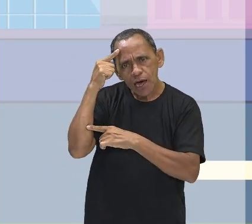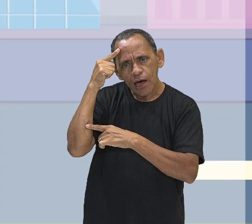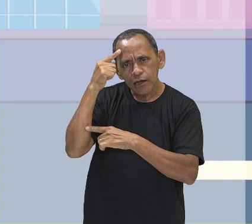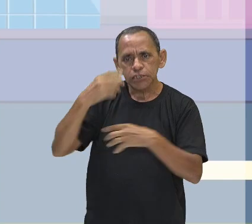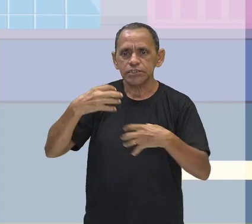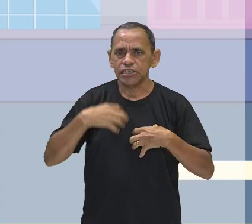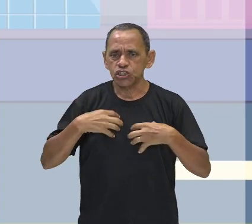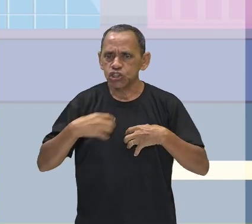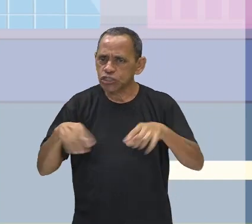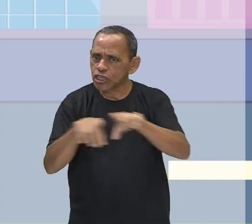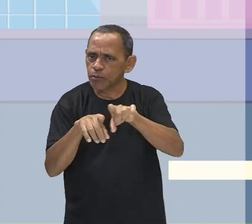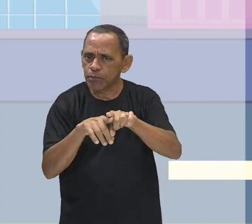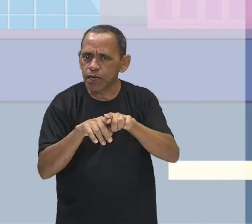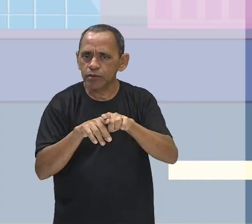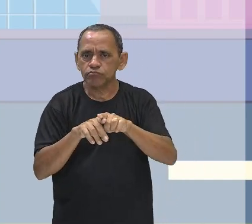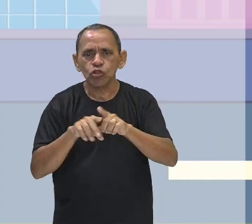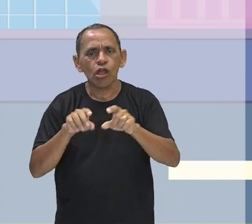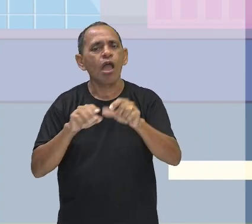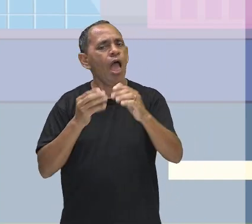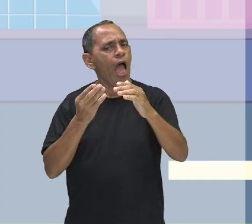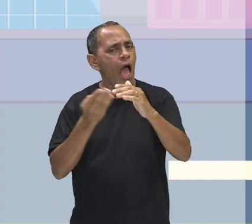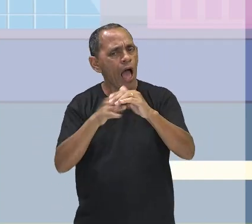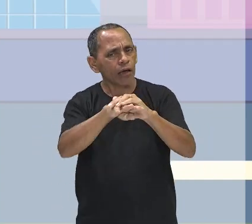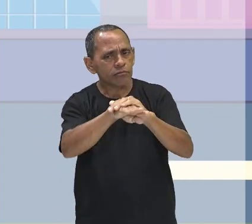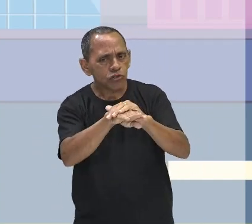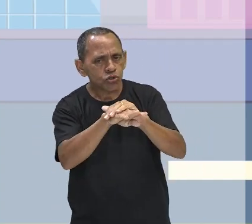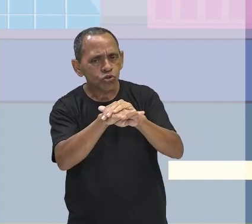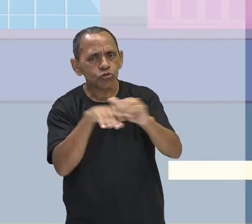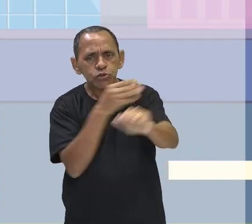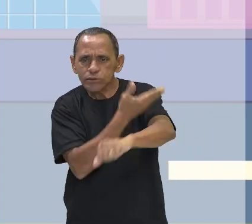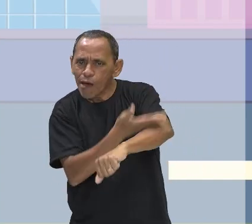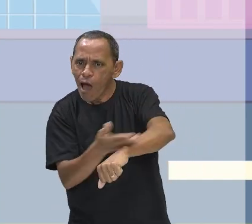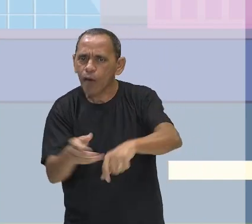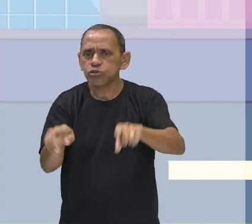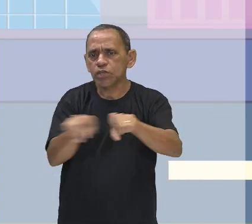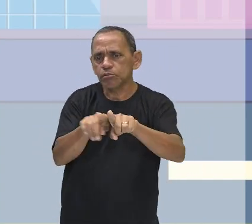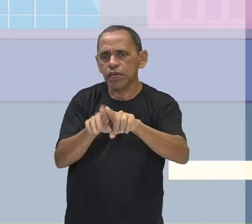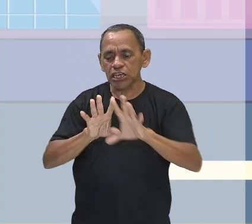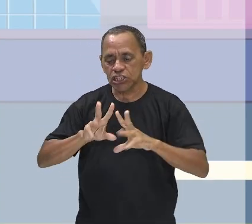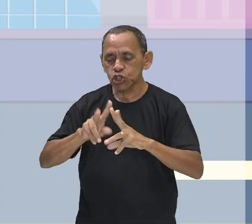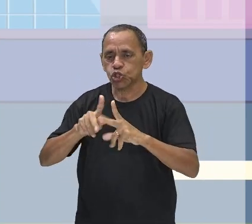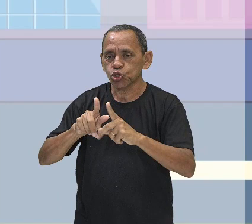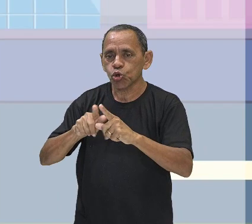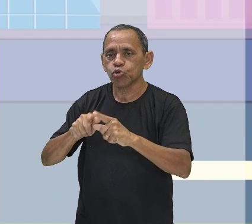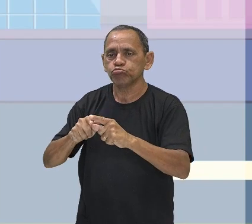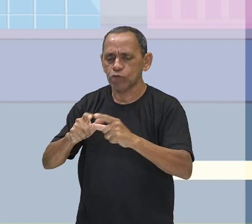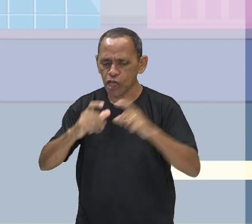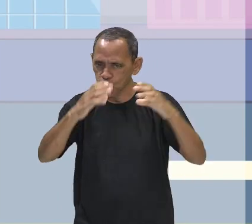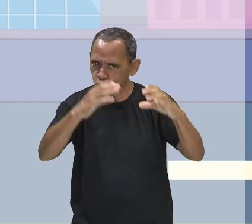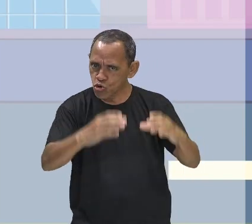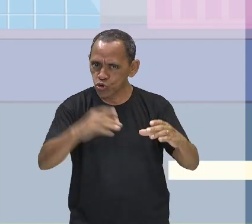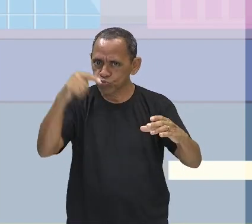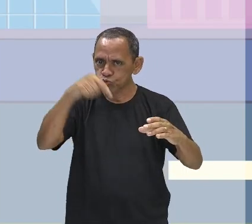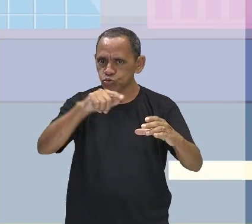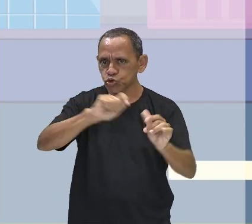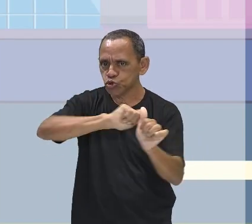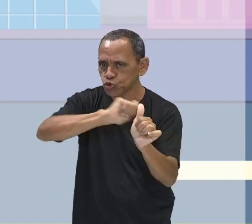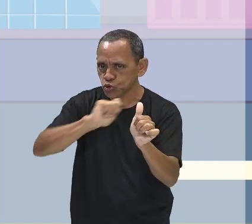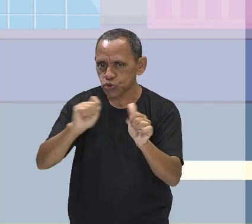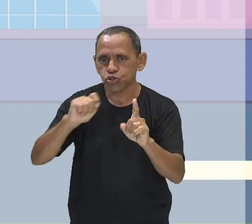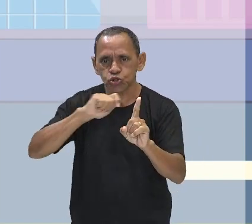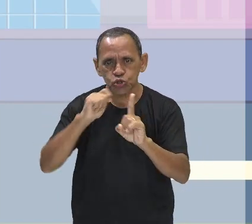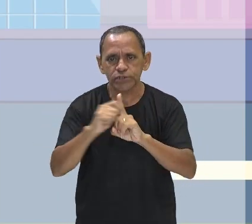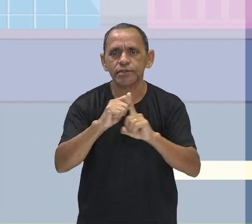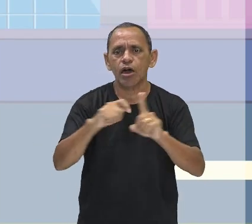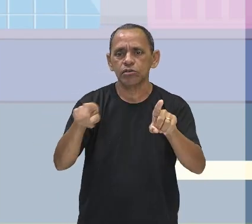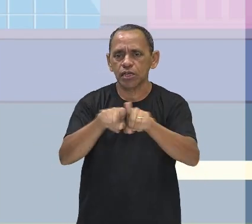sentir, hábitos, costumes que todos naquele grupamento social, digamos assim,